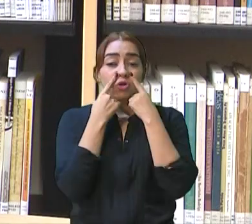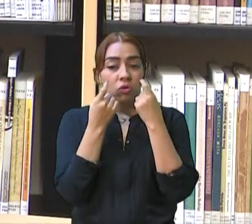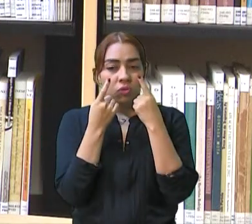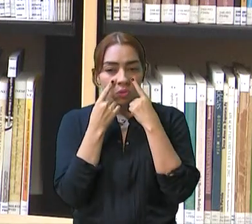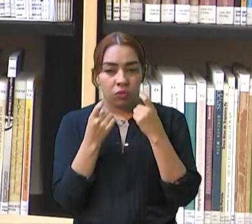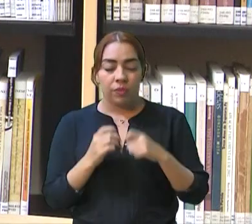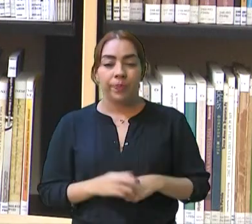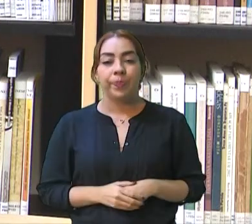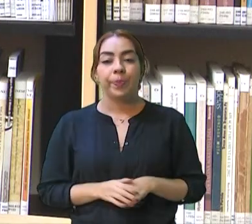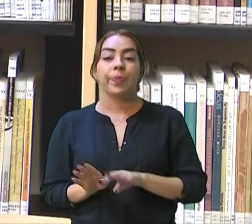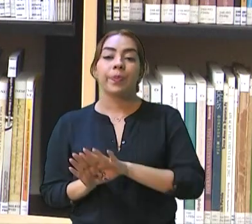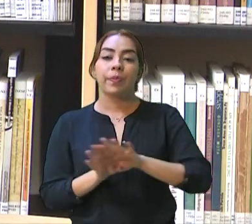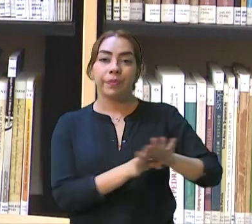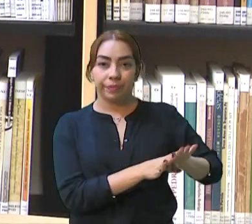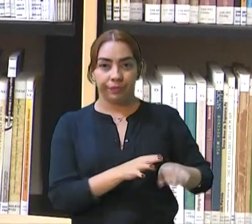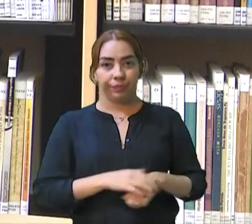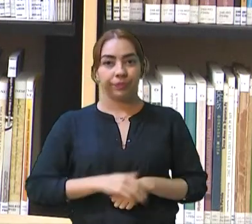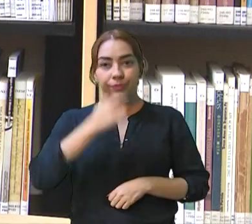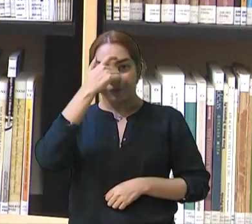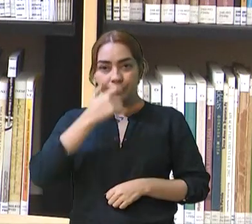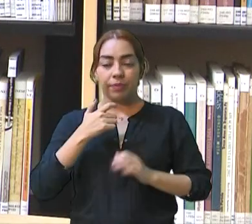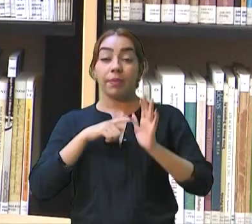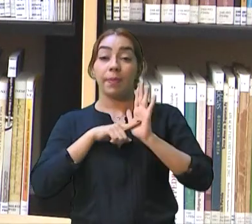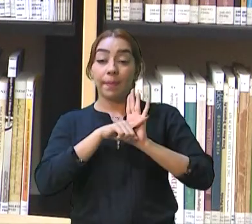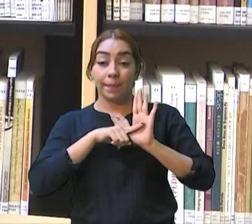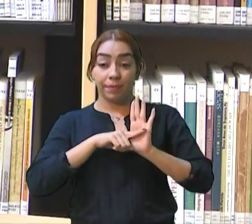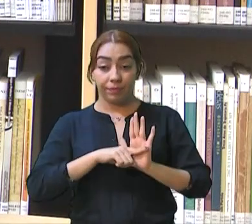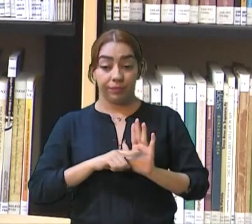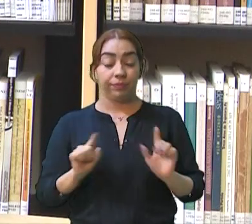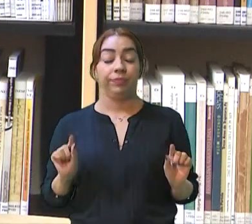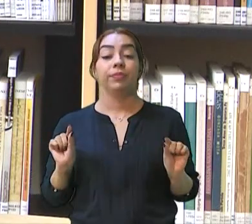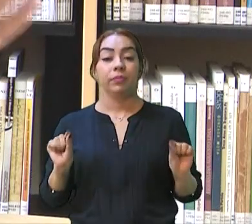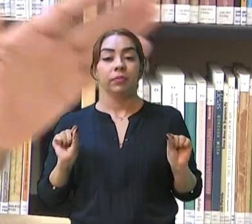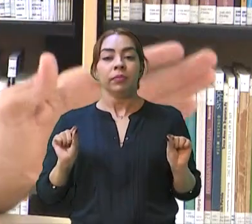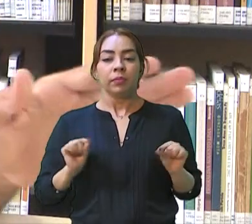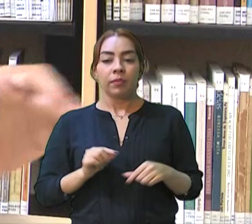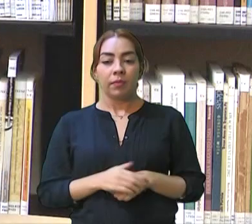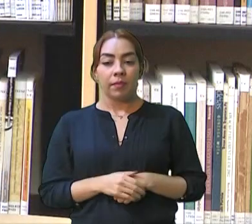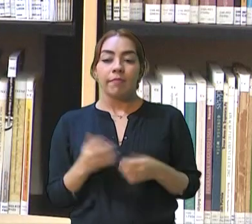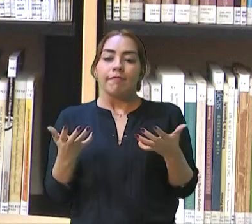eu comecei de como essa namorada apareceu